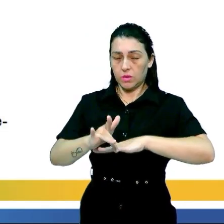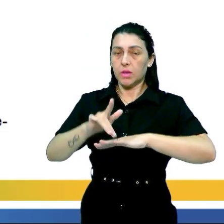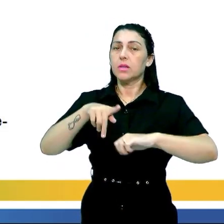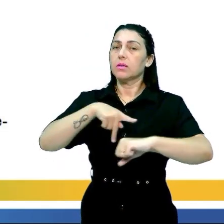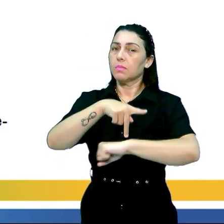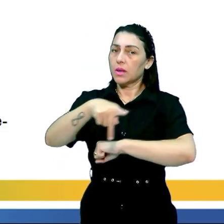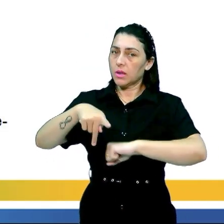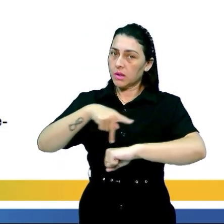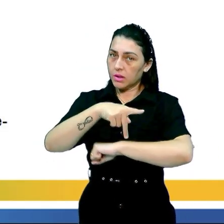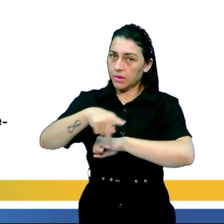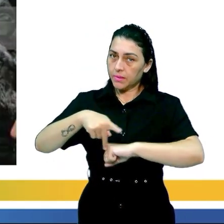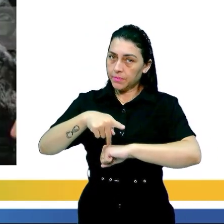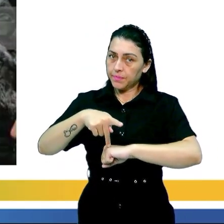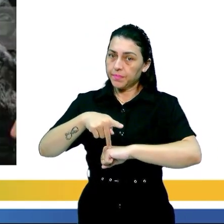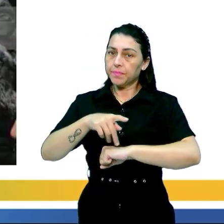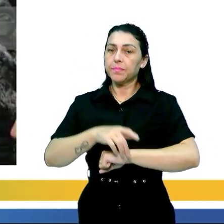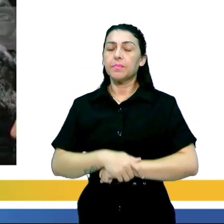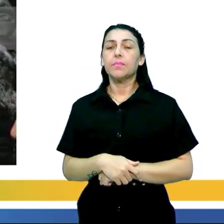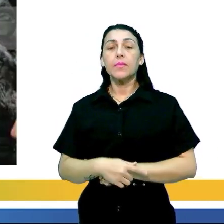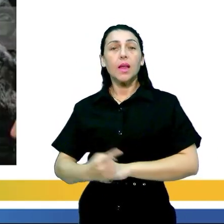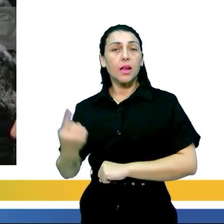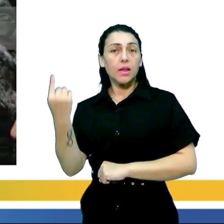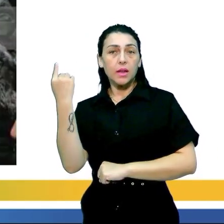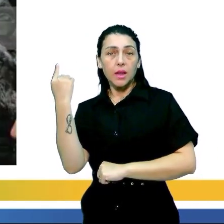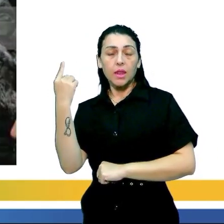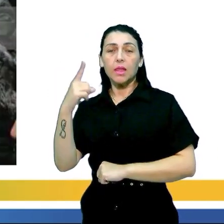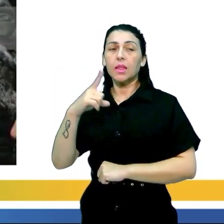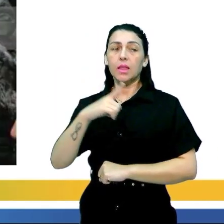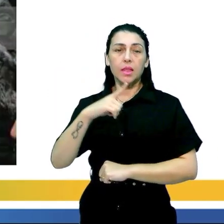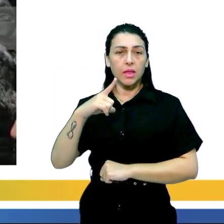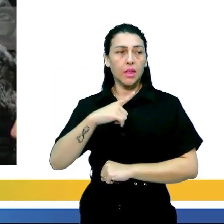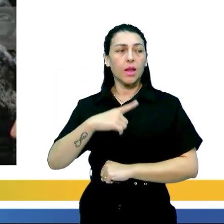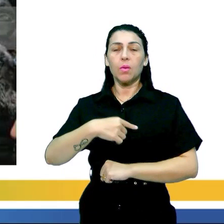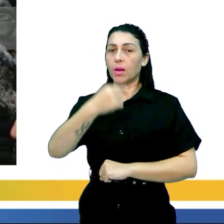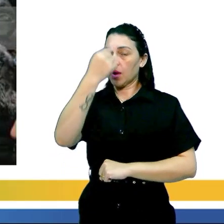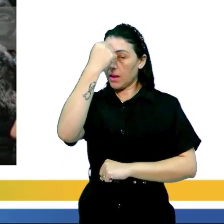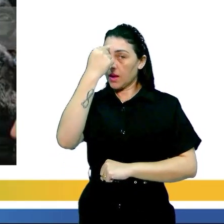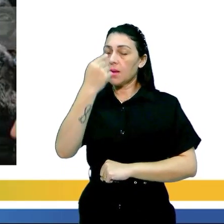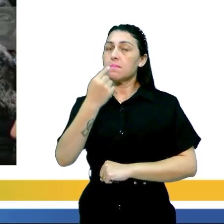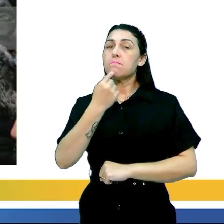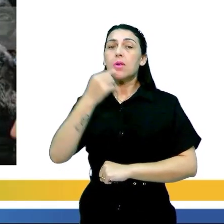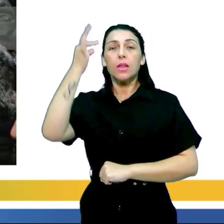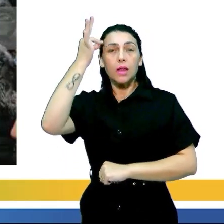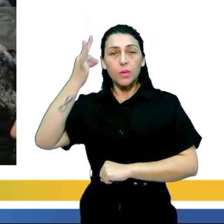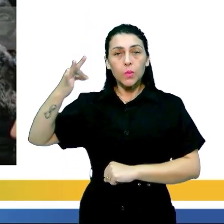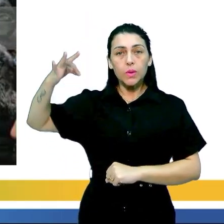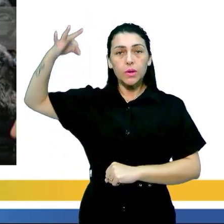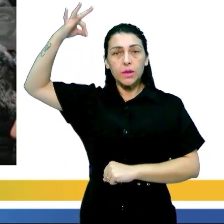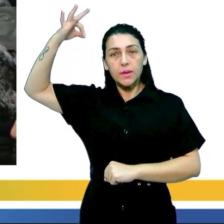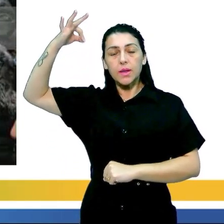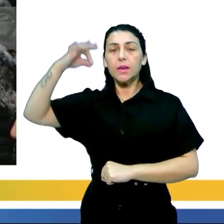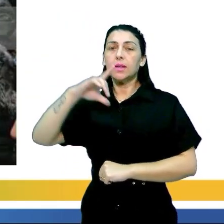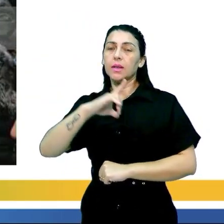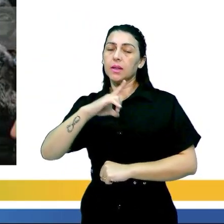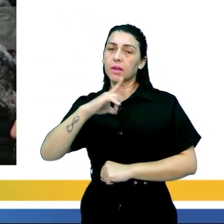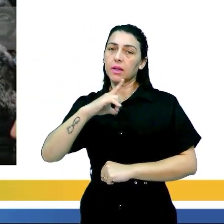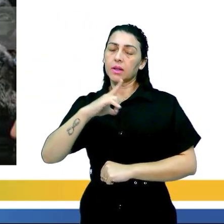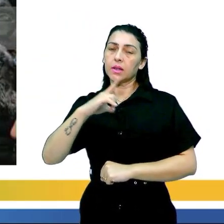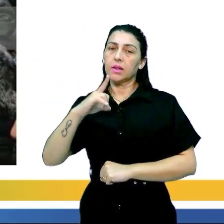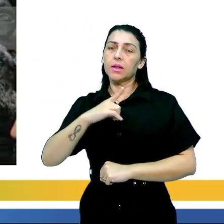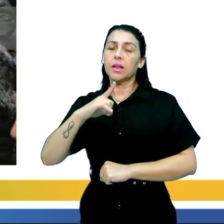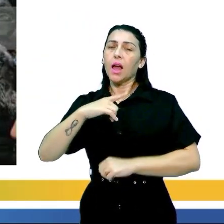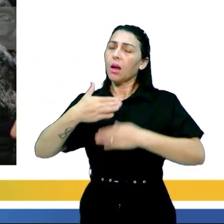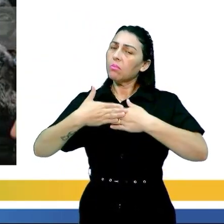nesses países. Aqui a gente tem uma imagem da Tunísia e a gente tem,